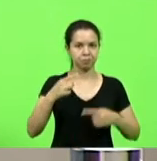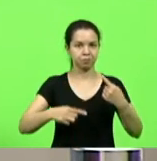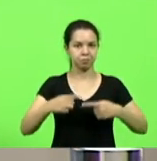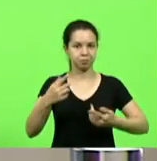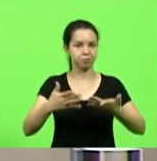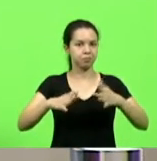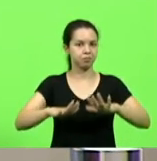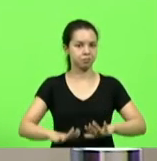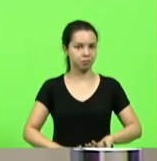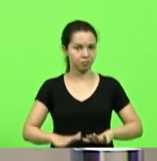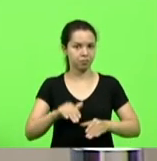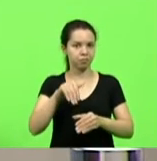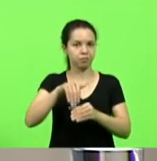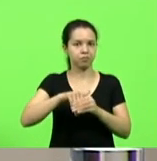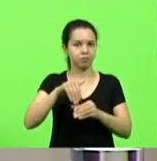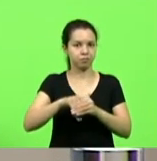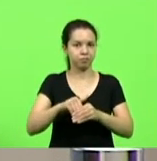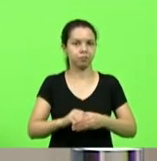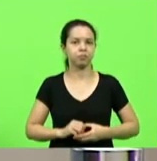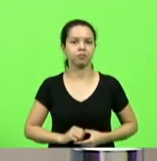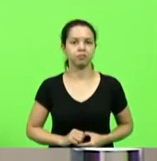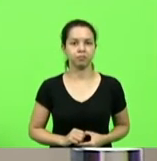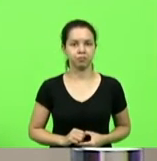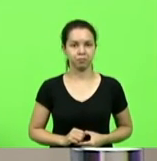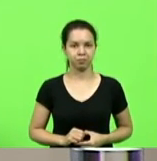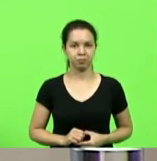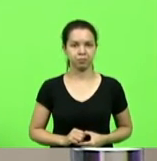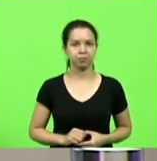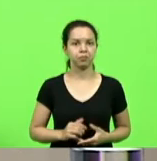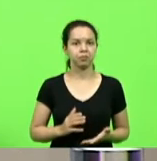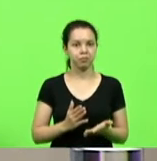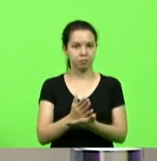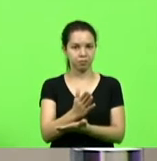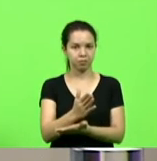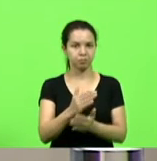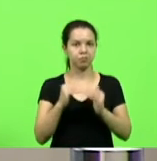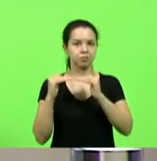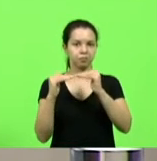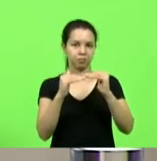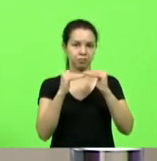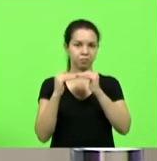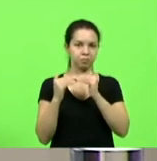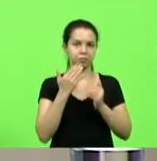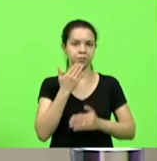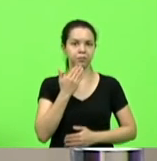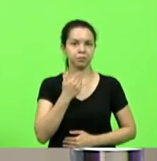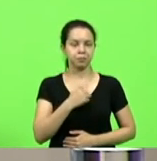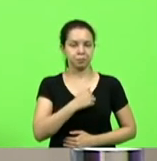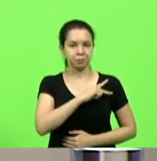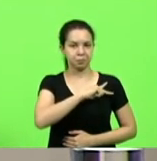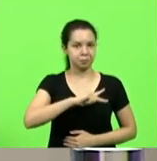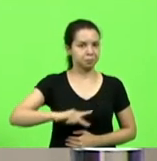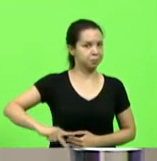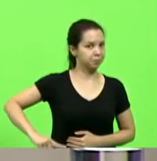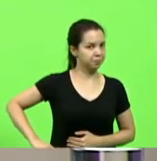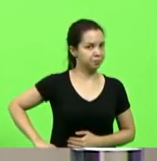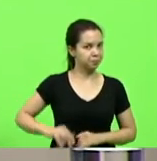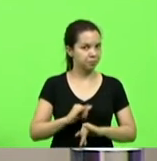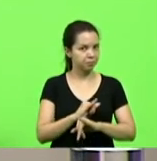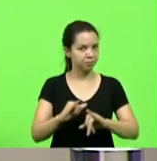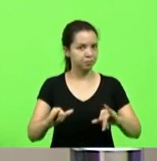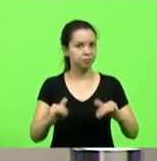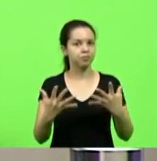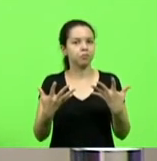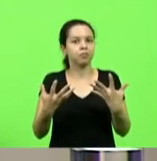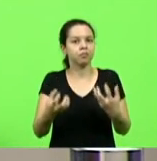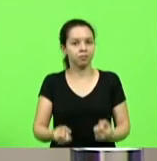queira discutir, em votação. Deputados que aprovam, permaneçam como se encontram. Aprovado por unanimidade. Esta presidência comunica que defere os seguintes